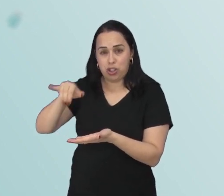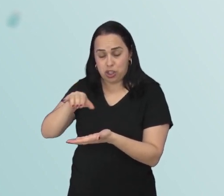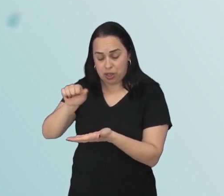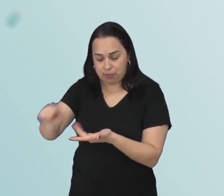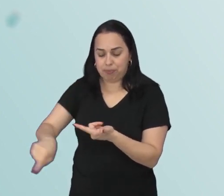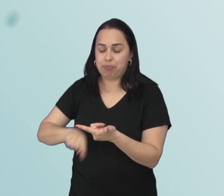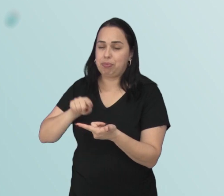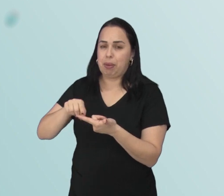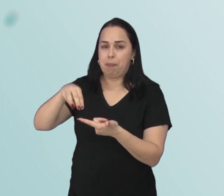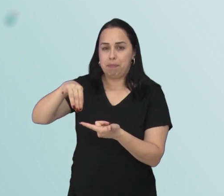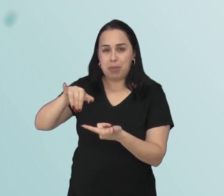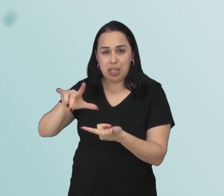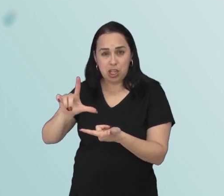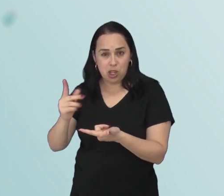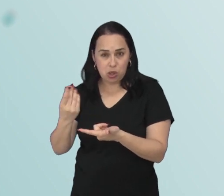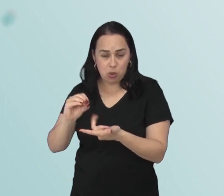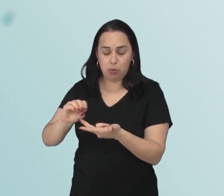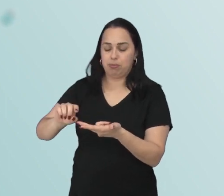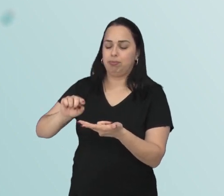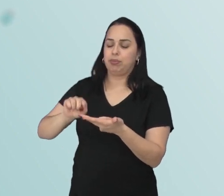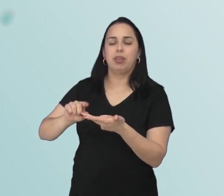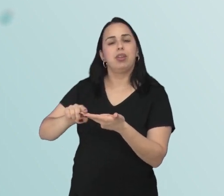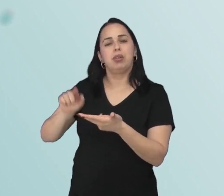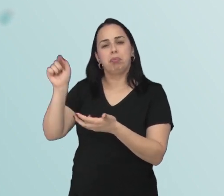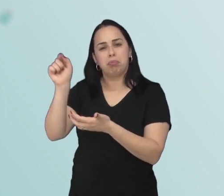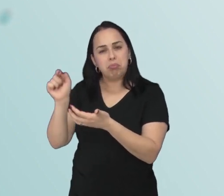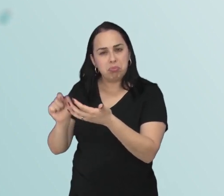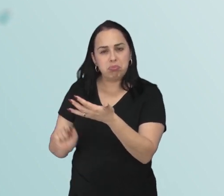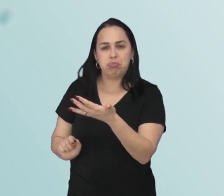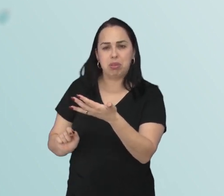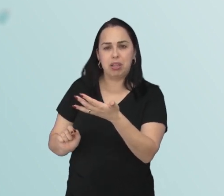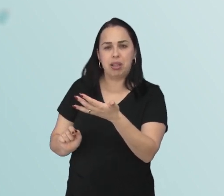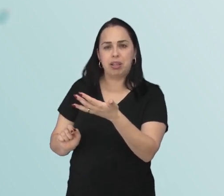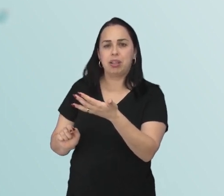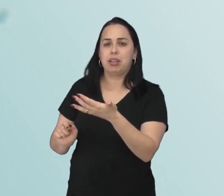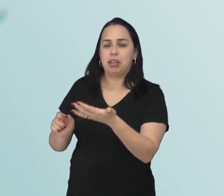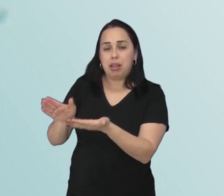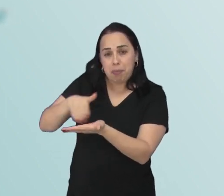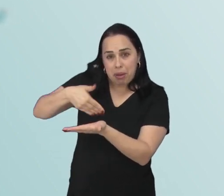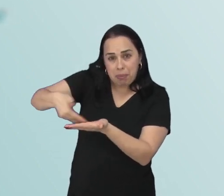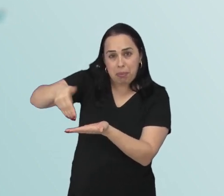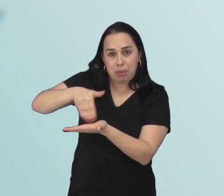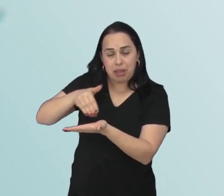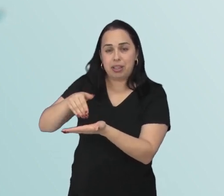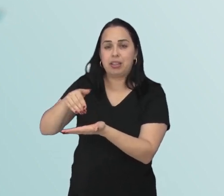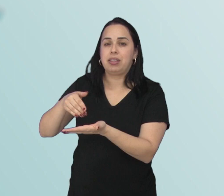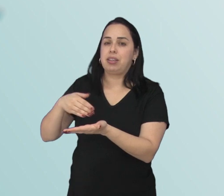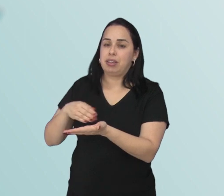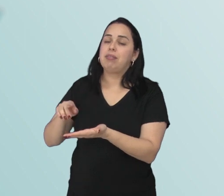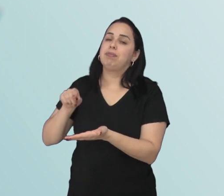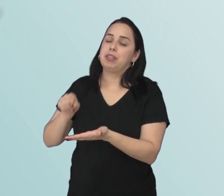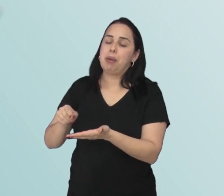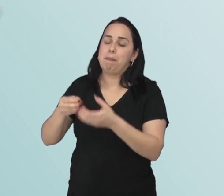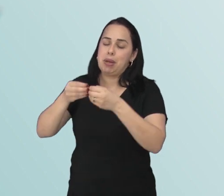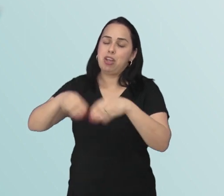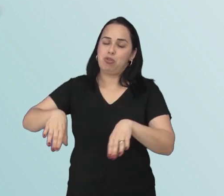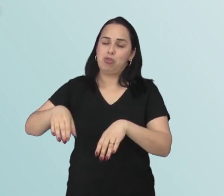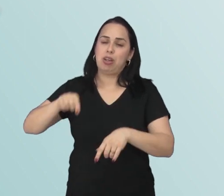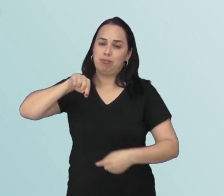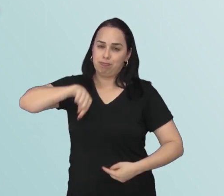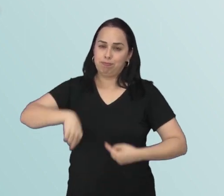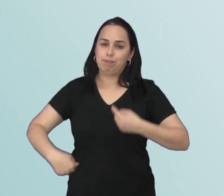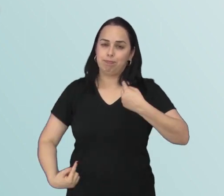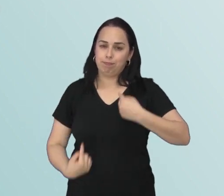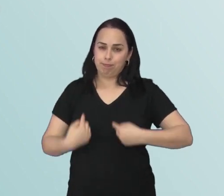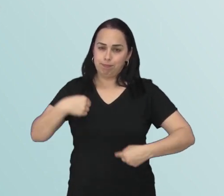soja, óleo de milho, óleo de canola, óleo de girassol, margarina, que são gorduras artificiais que prejudicam bastante o funcionamento não